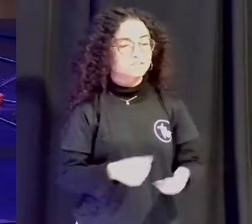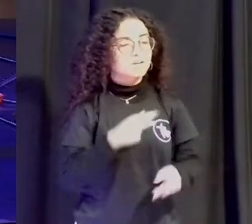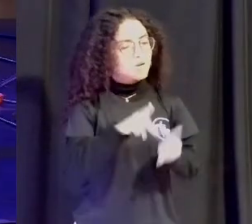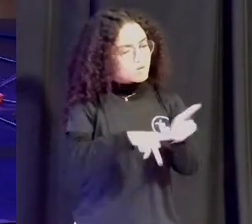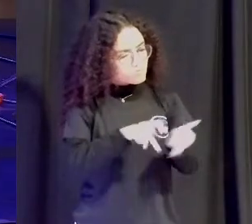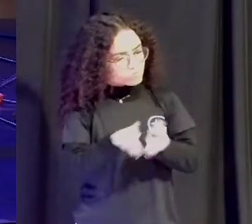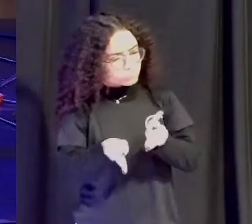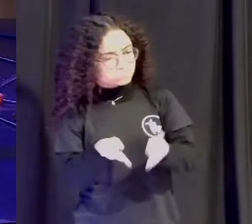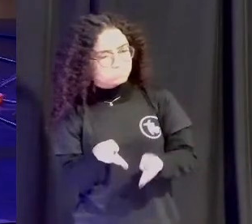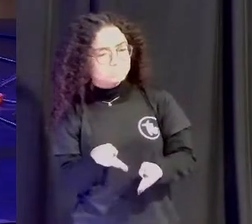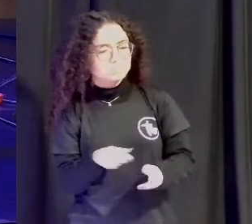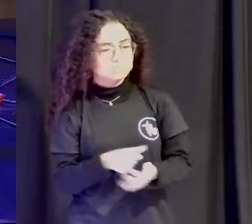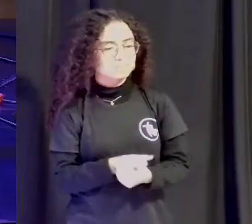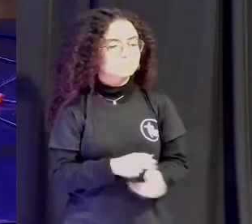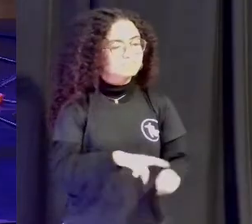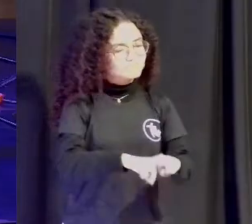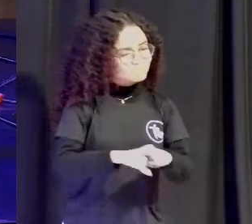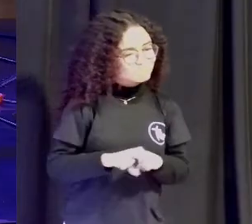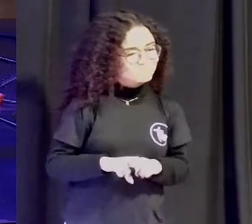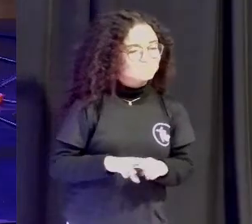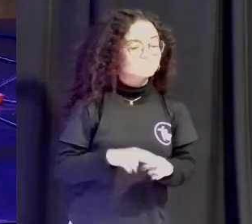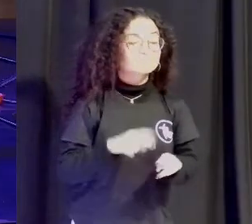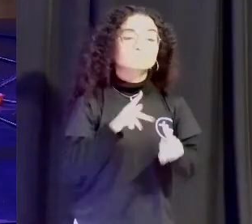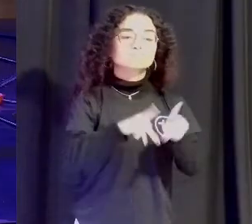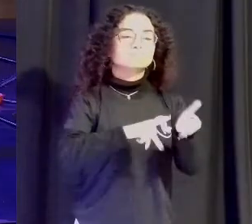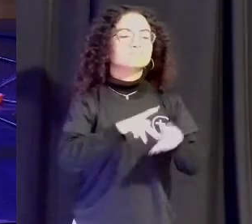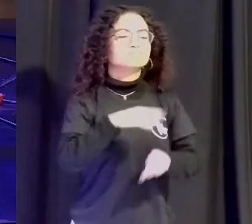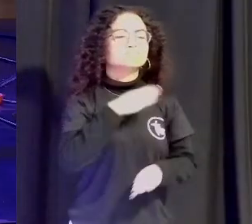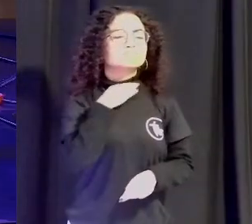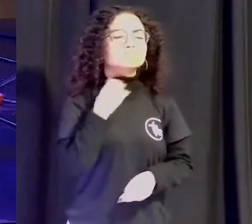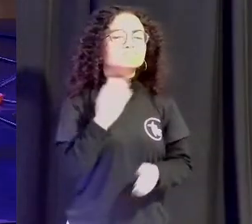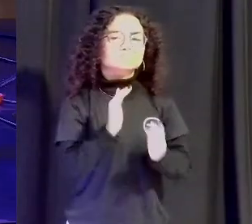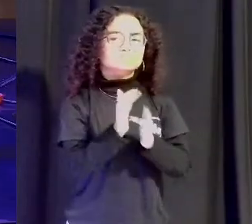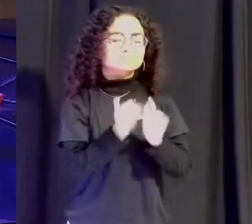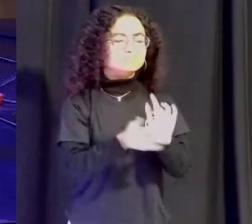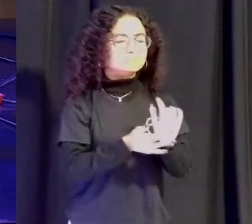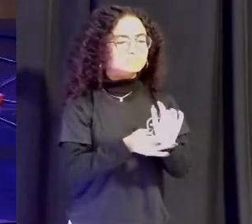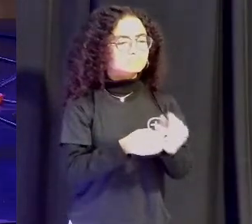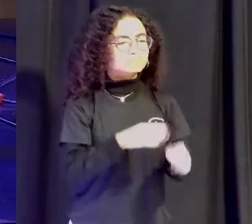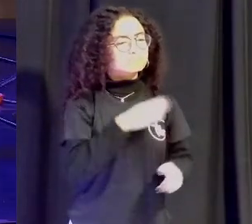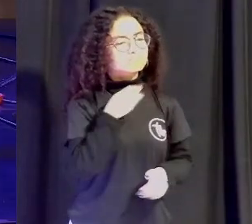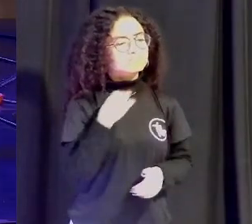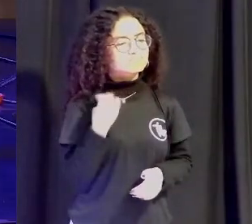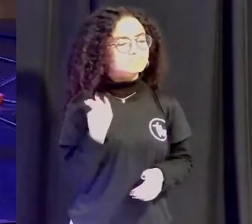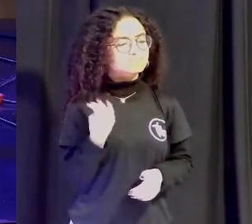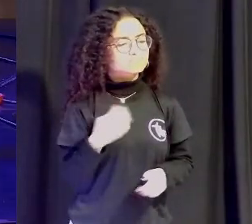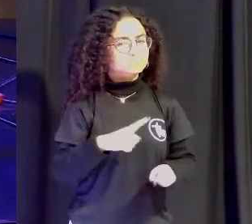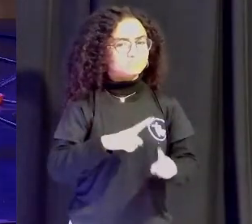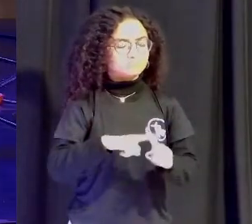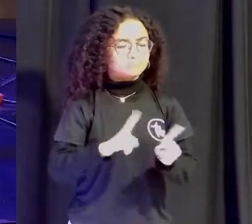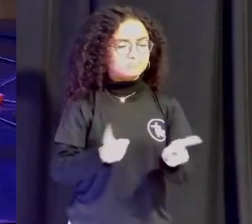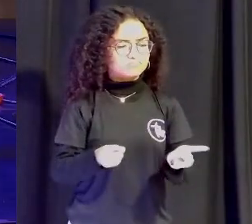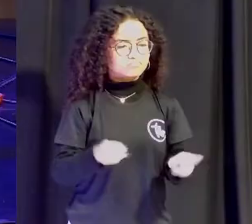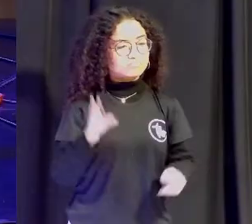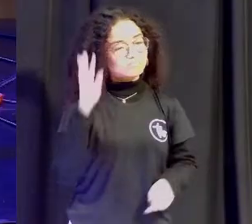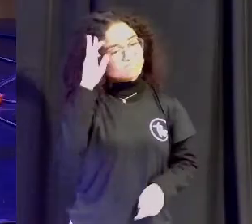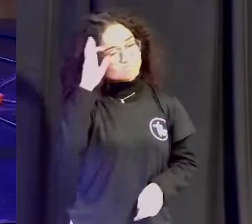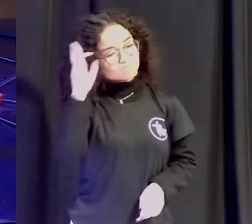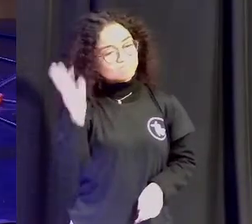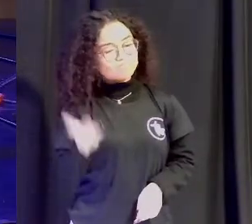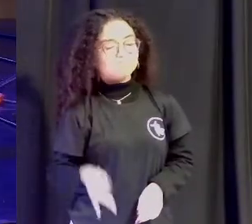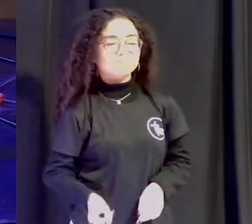no controle. Eu digo a vocês, vocês não estão no controle, quem está no controle é o Senhor